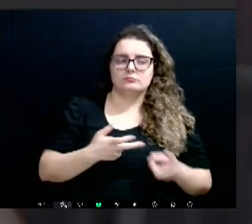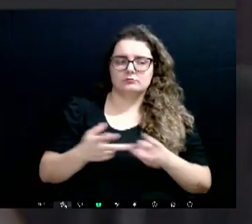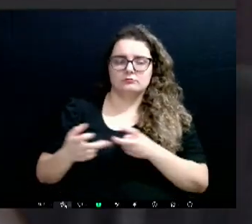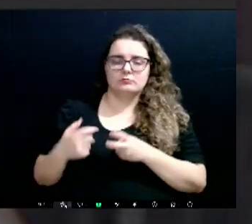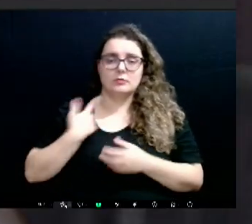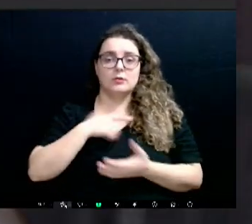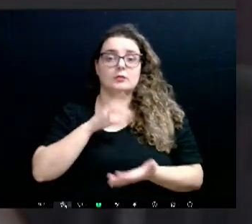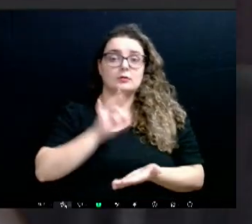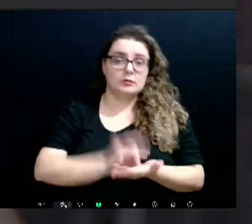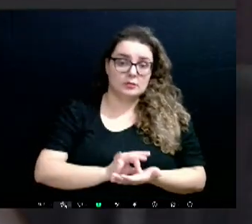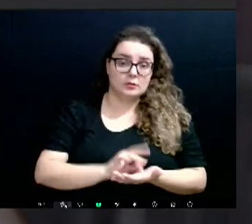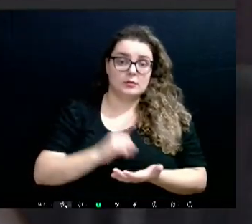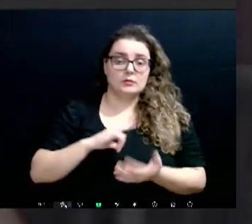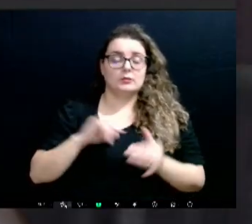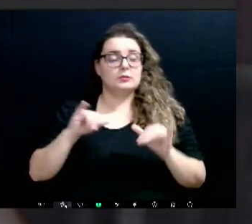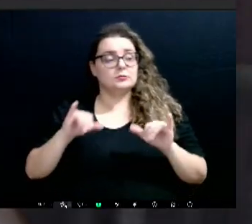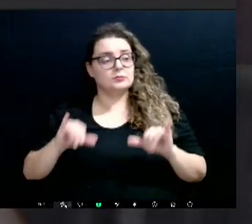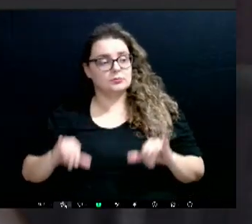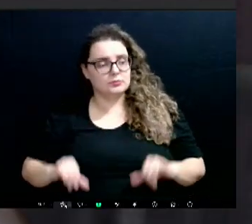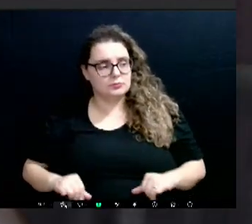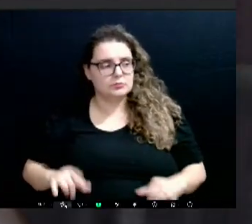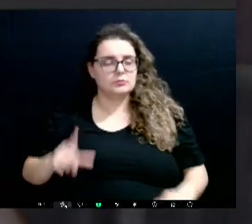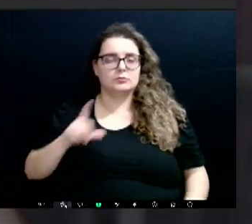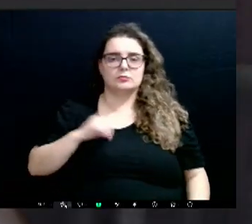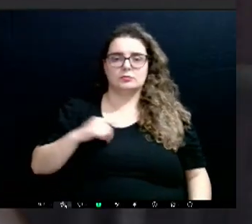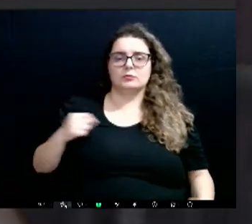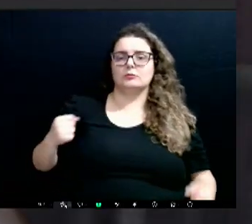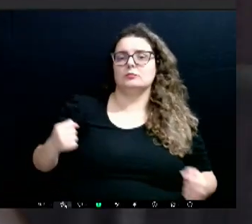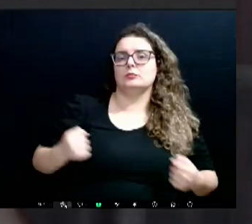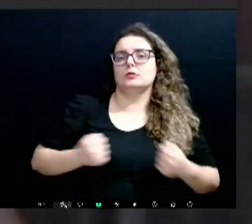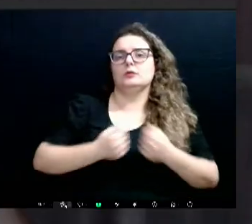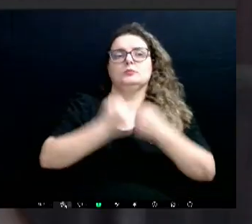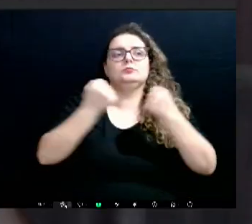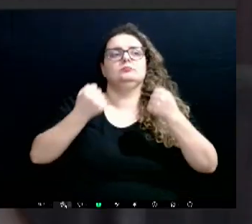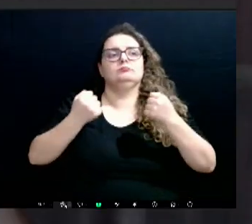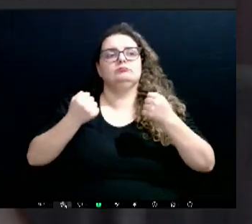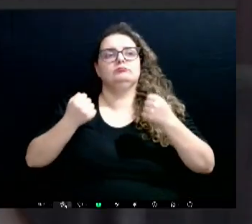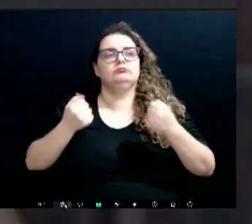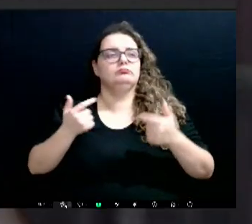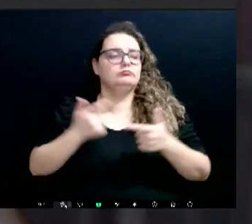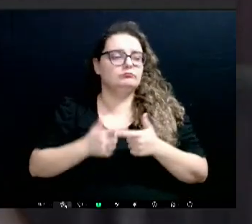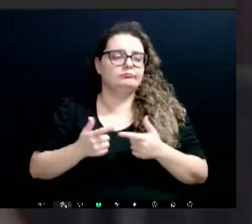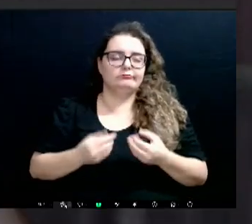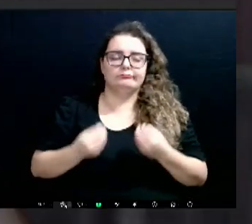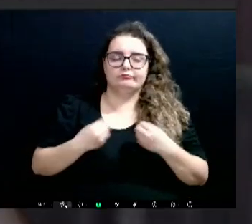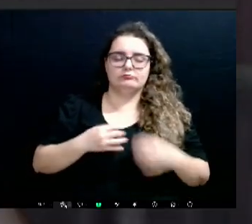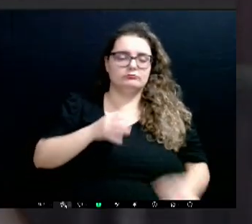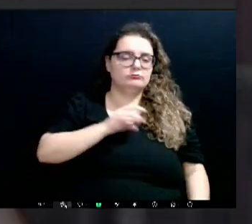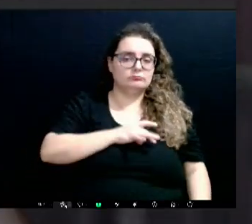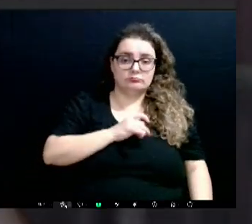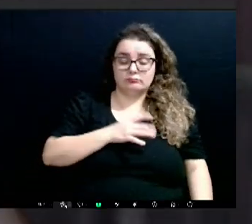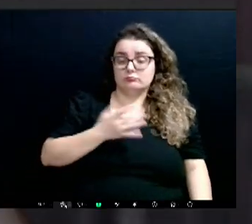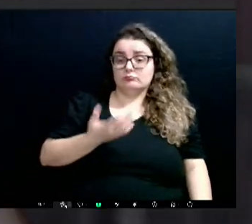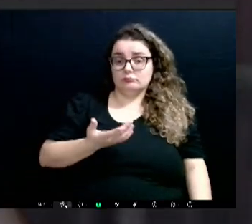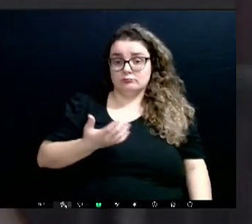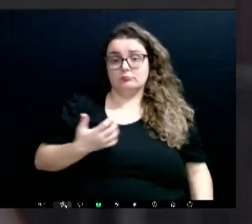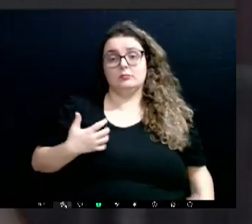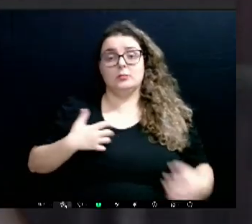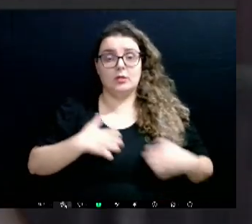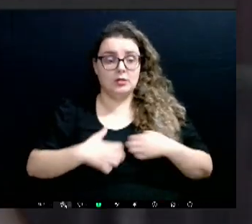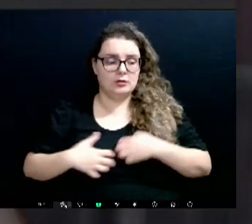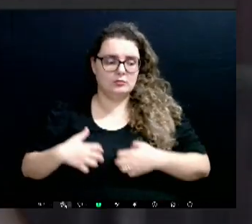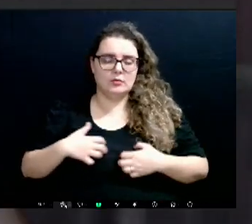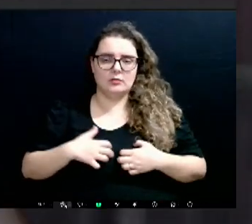tem um sofrimento, a gente tem um conflito, a gente tem algo que nos dá medo, que, né, que incomoda, fala, mas espera